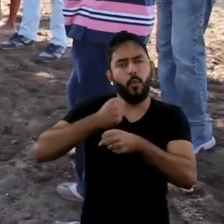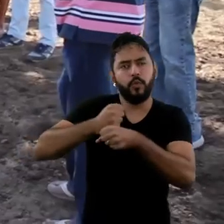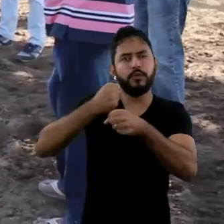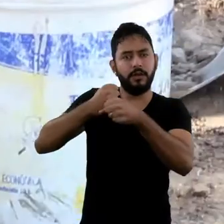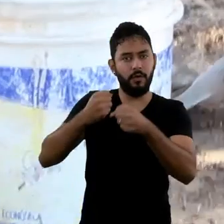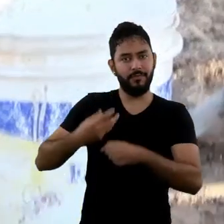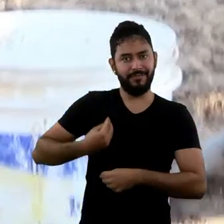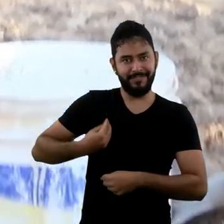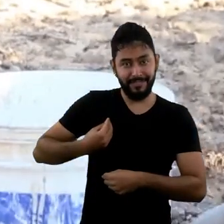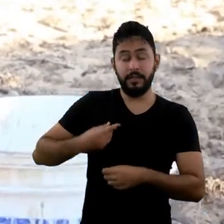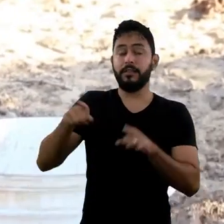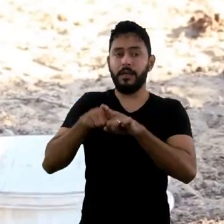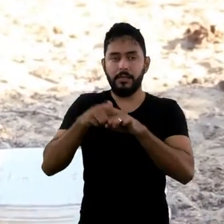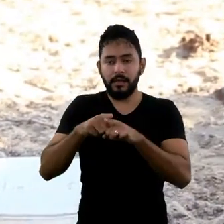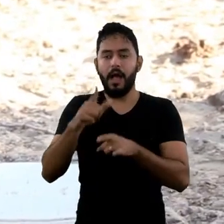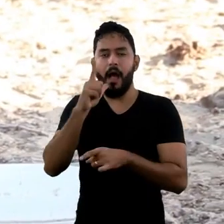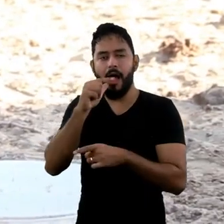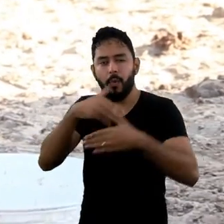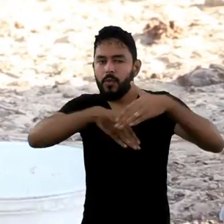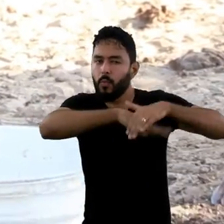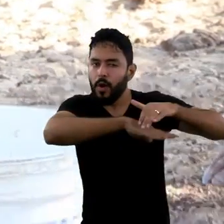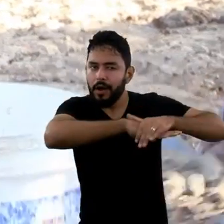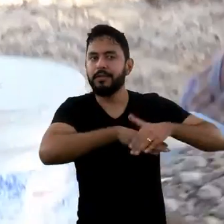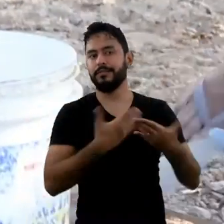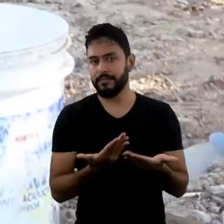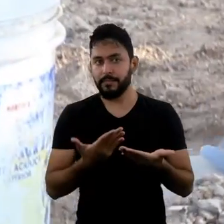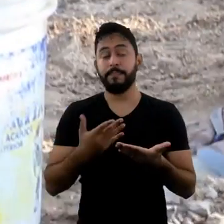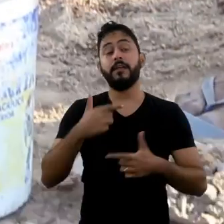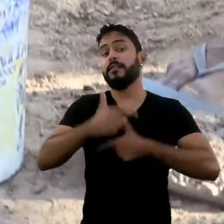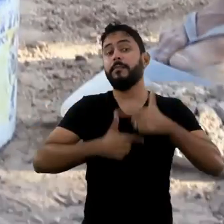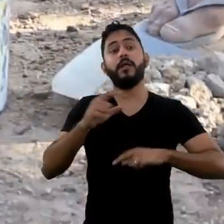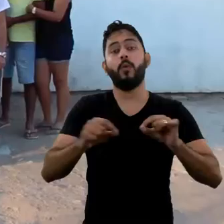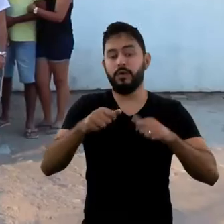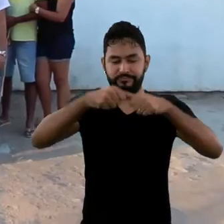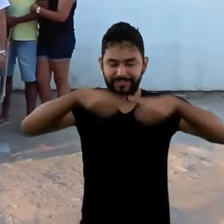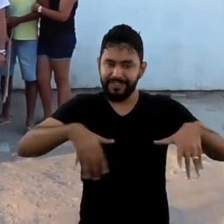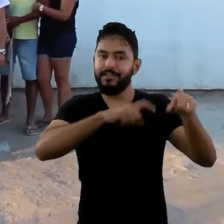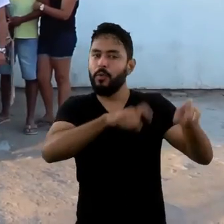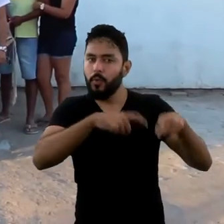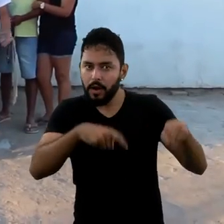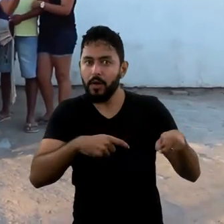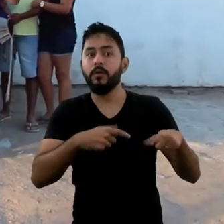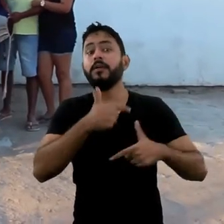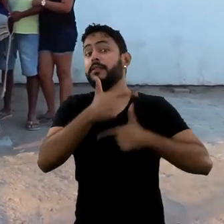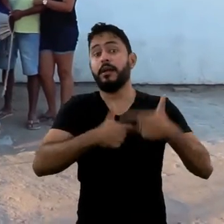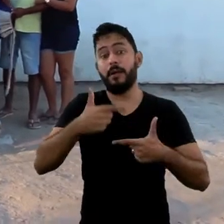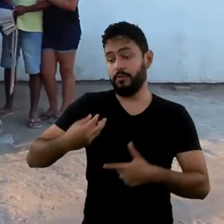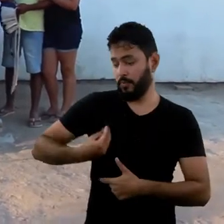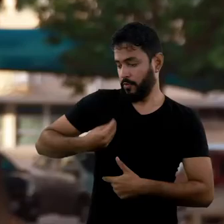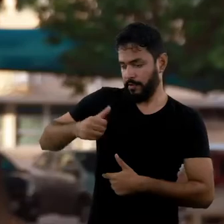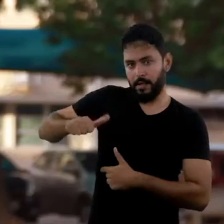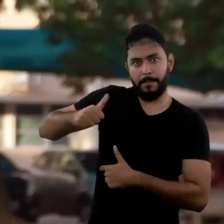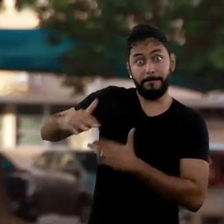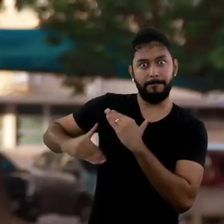de armazenamento de água. A ideia é trabalhar, a partir da extensão rural, ações que venham melhorar a qualidade de